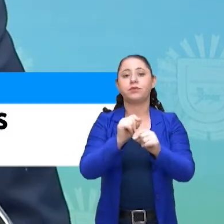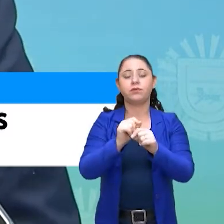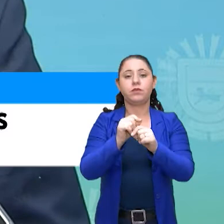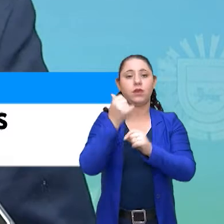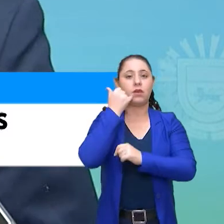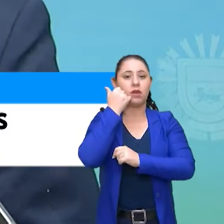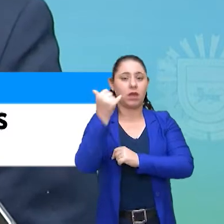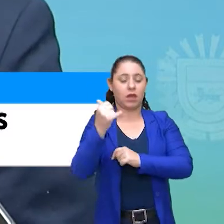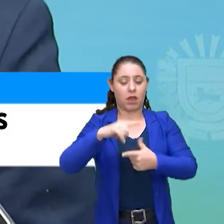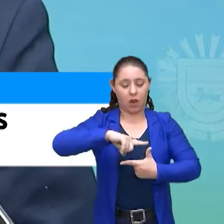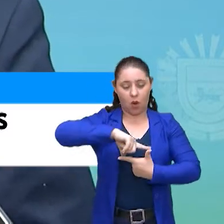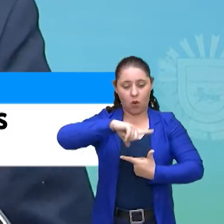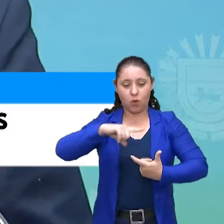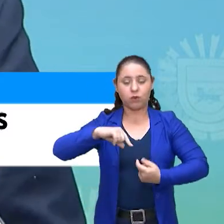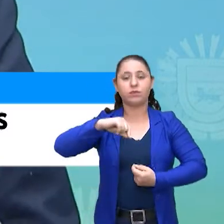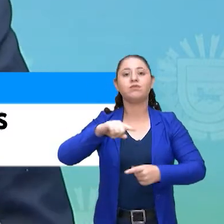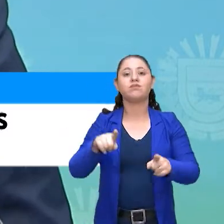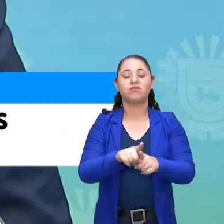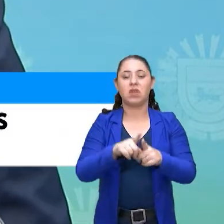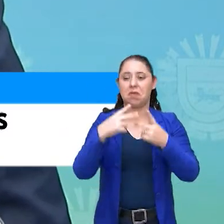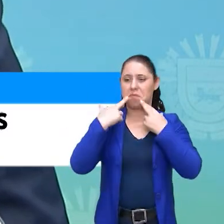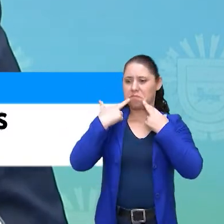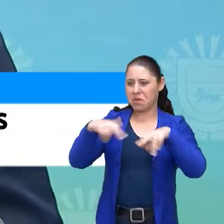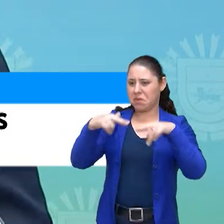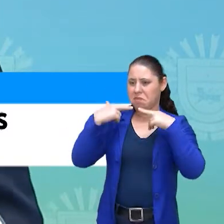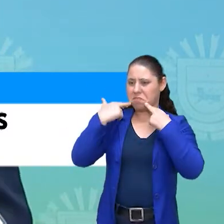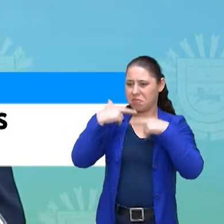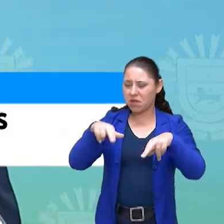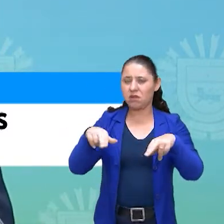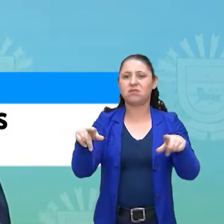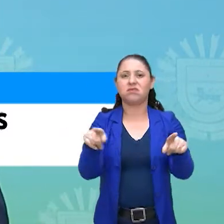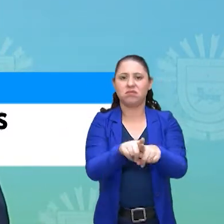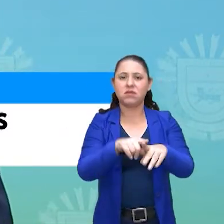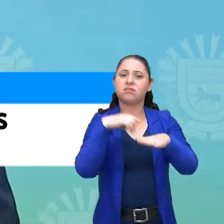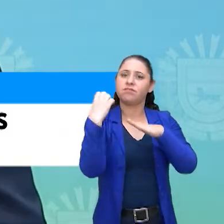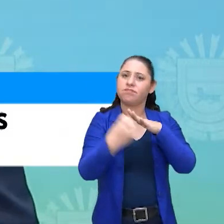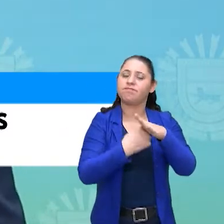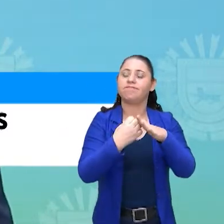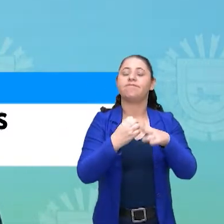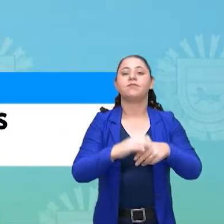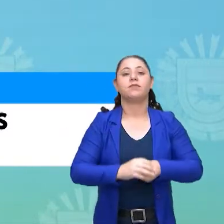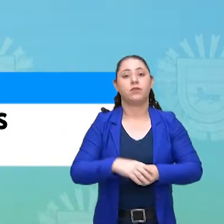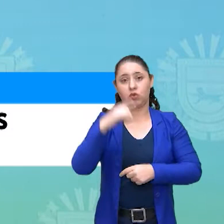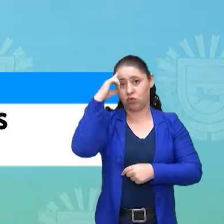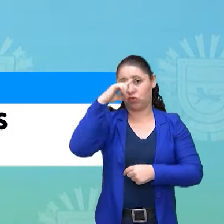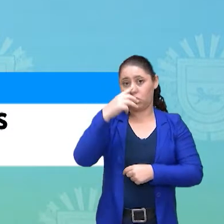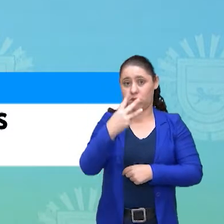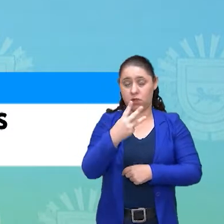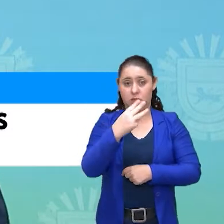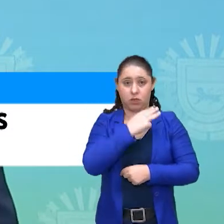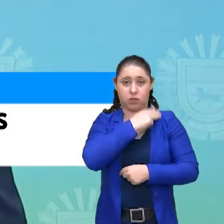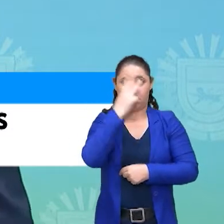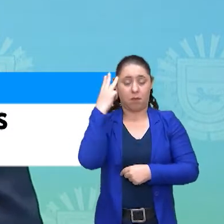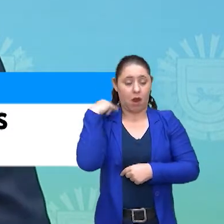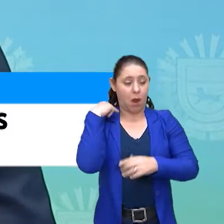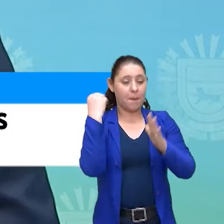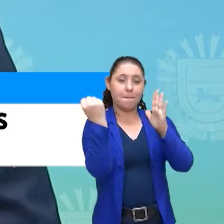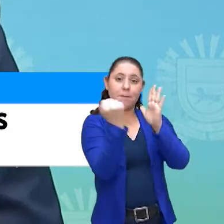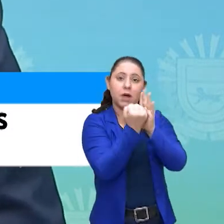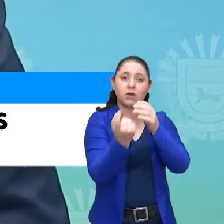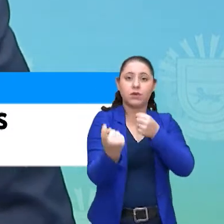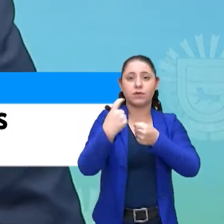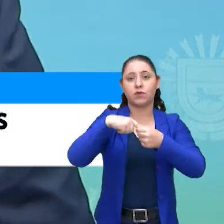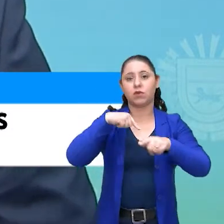CPI de Energisa. As reclamações continuaram, as críticas à empresa continuaram. Neste dia 3 de maio, marca